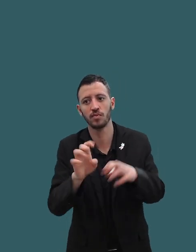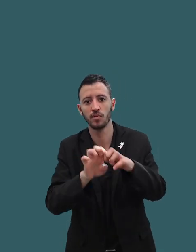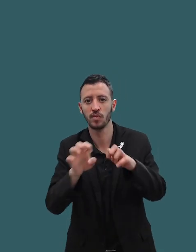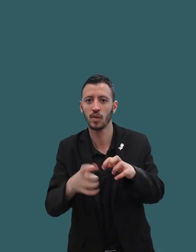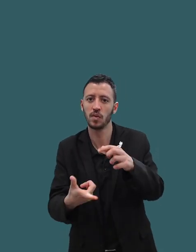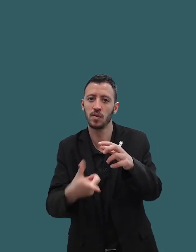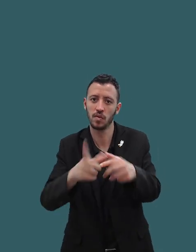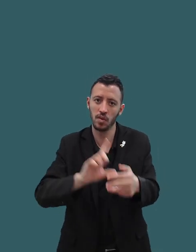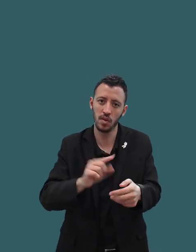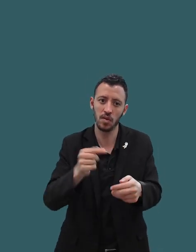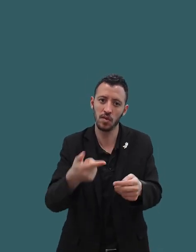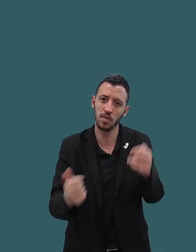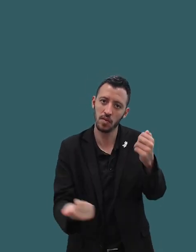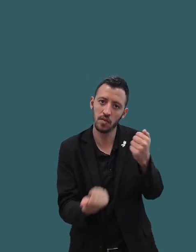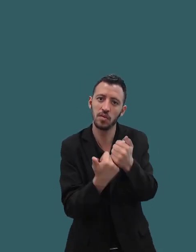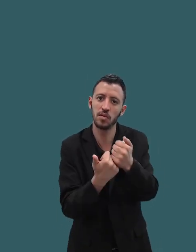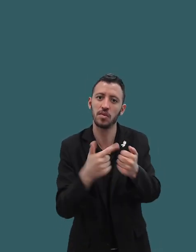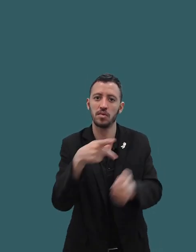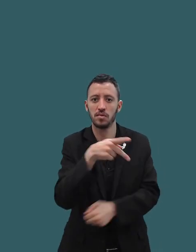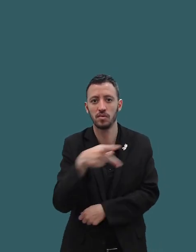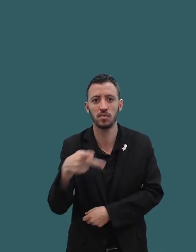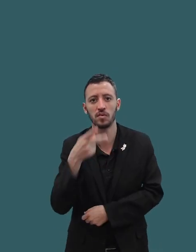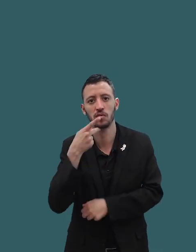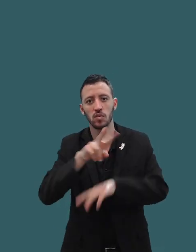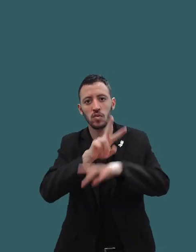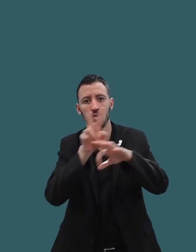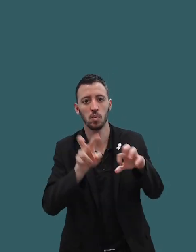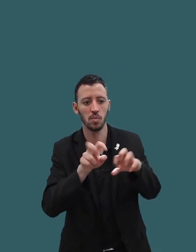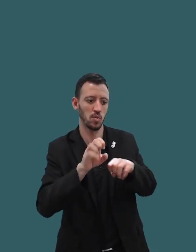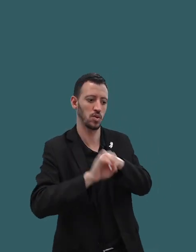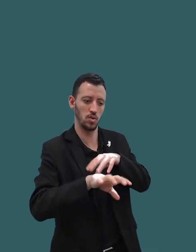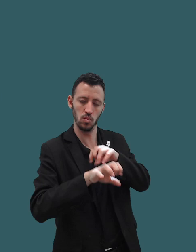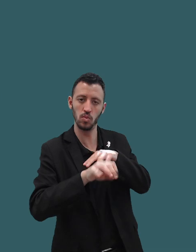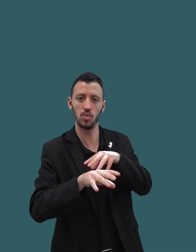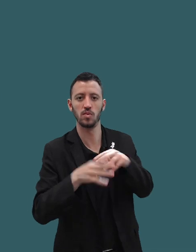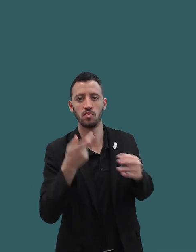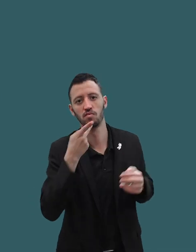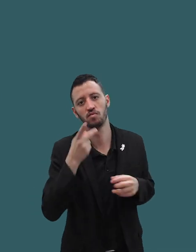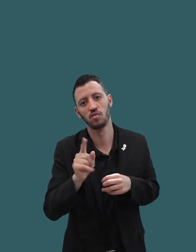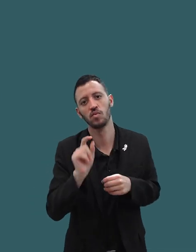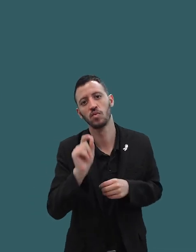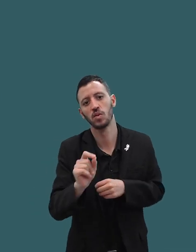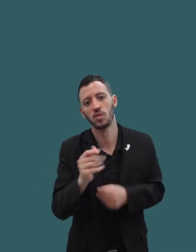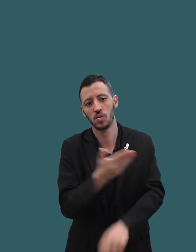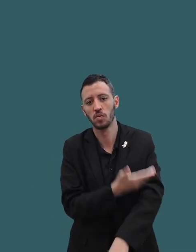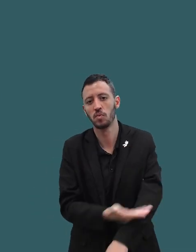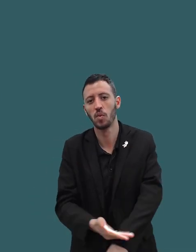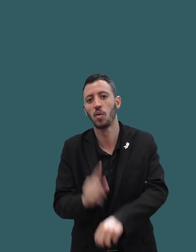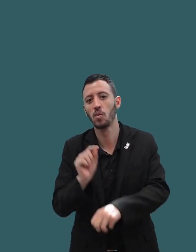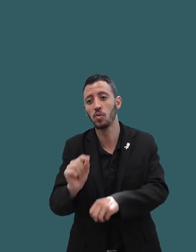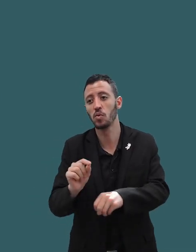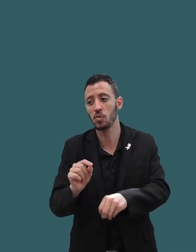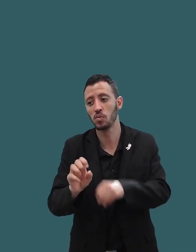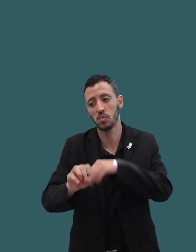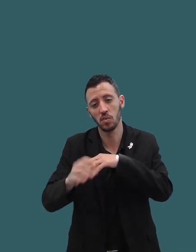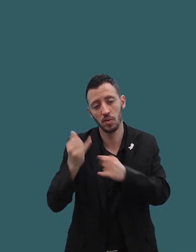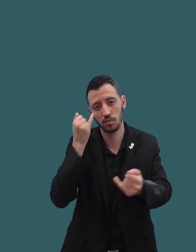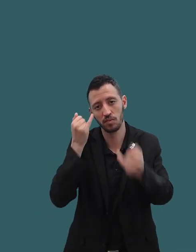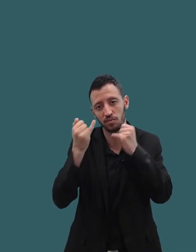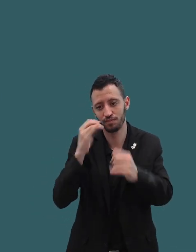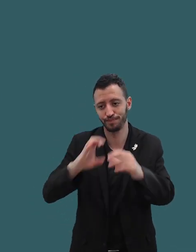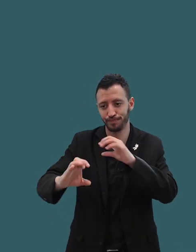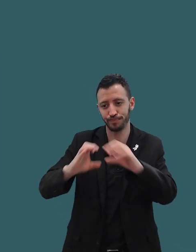reestrutura a vice-presidência, né, chamando de educação, tirando a palavra ensino, passou a ser educação, informação